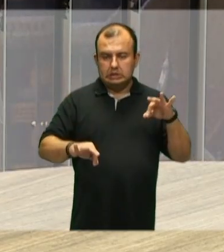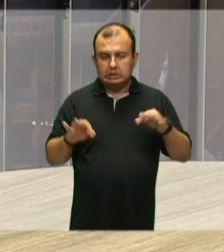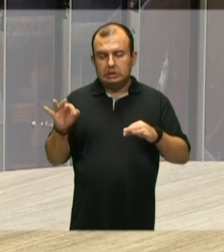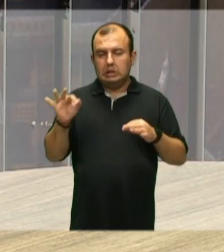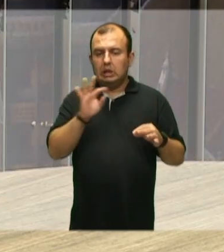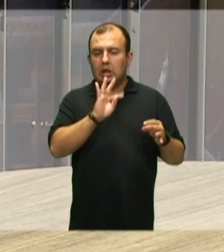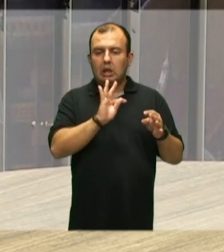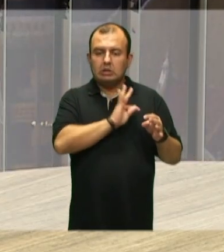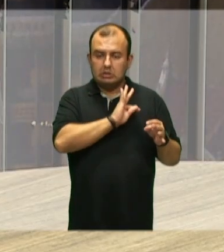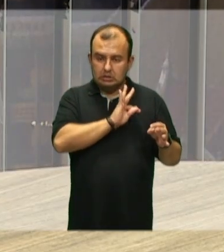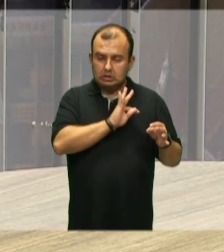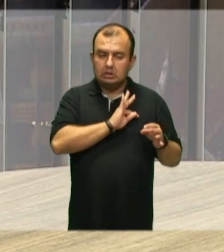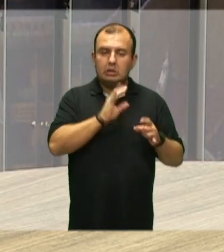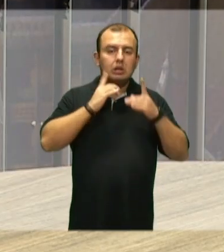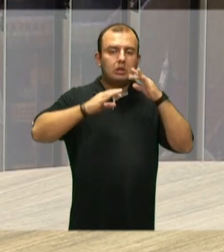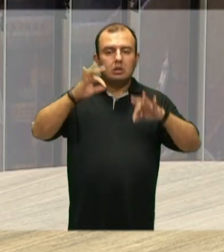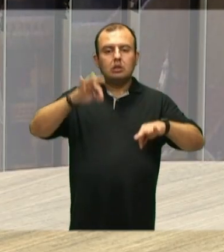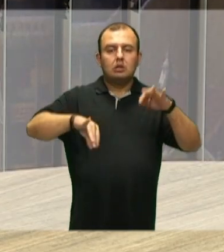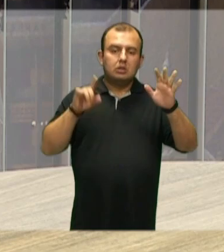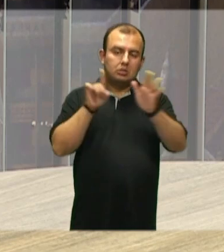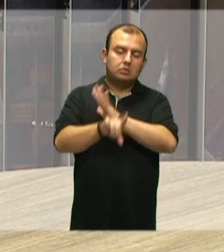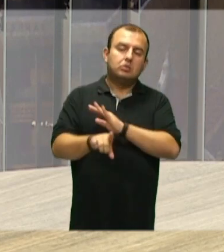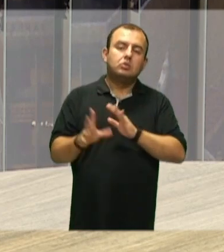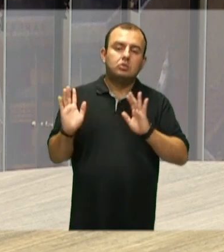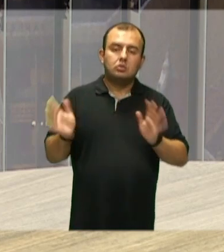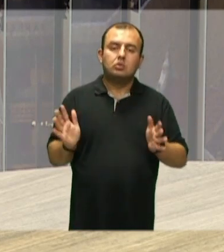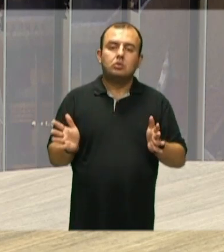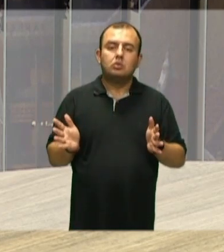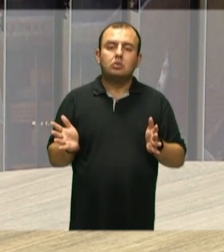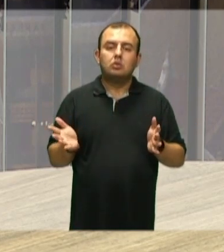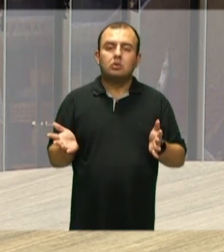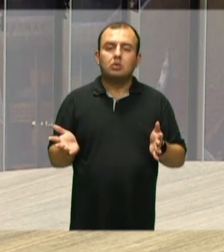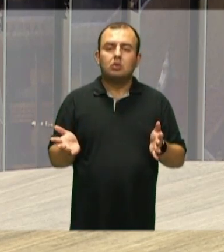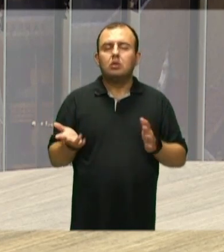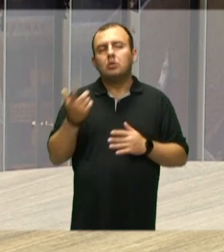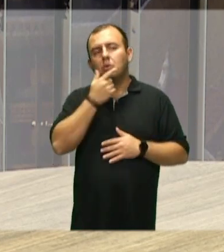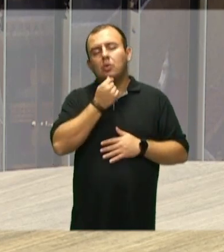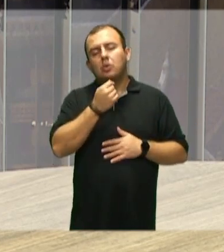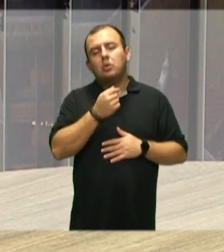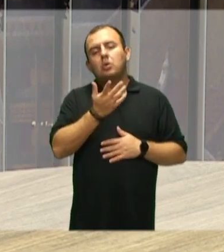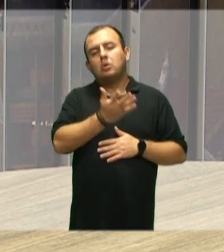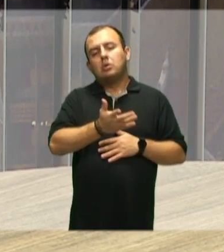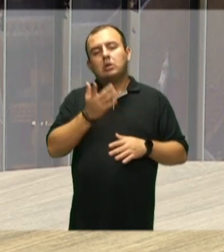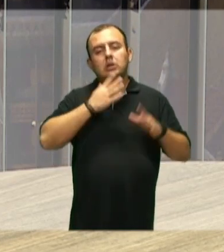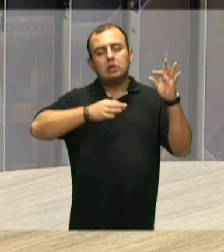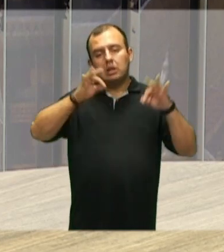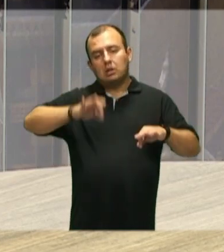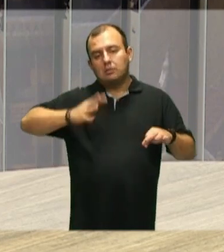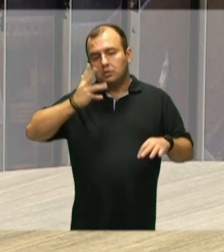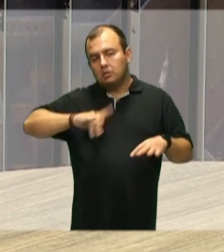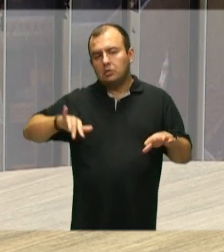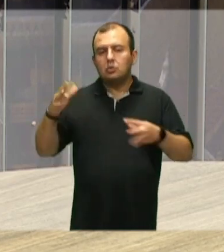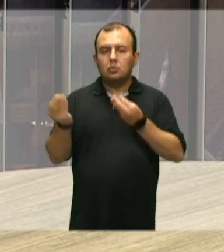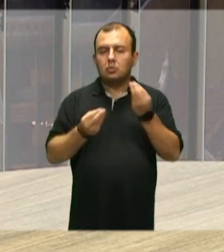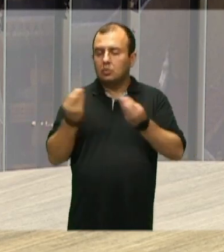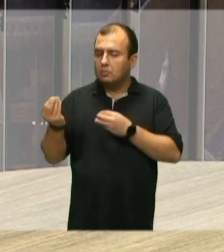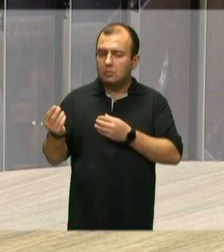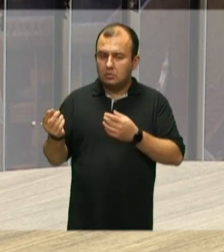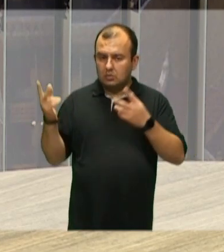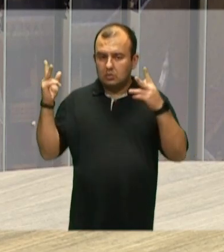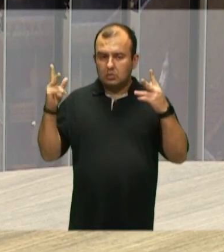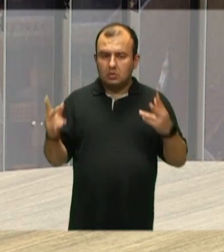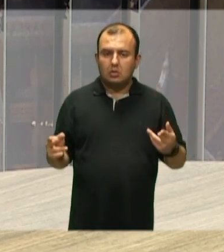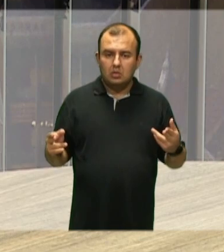técnicas teatrais. Uma vez perguntaram para ele, né, Stanislavski, como deve ser feito o teatro para criança? Ele disse,